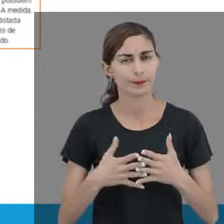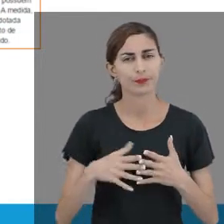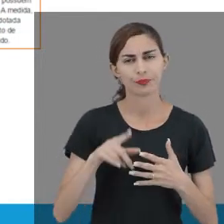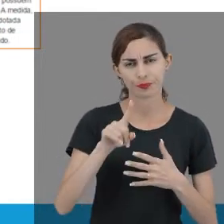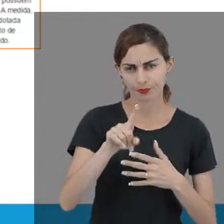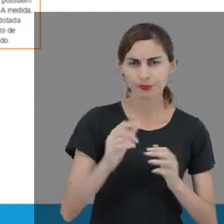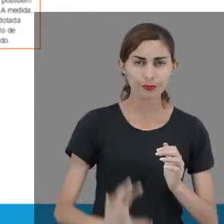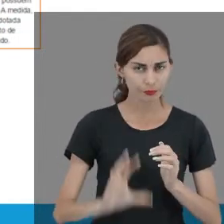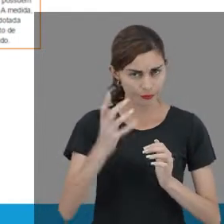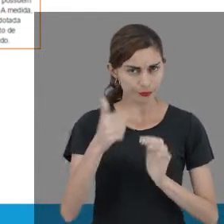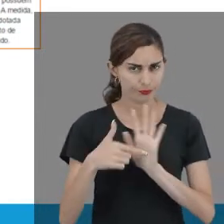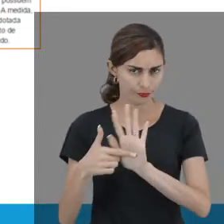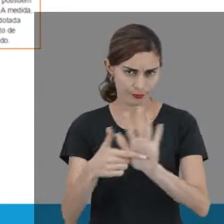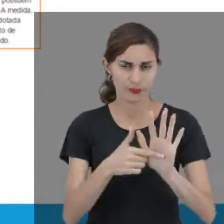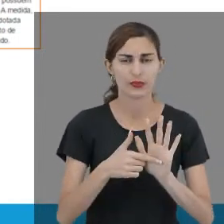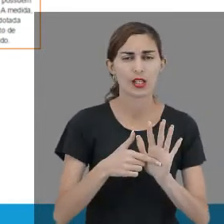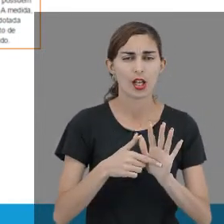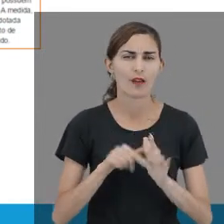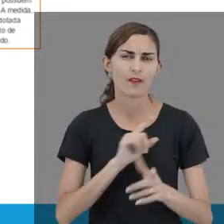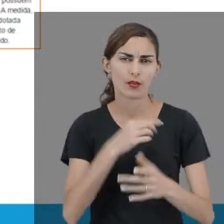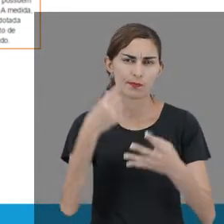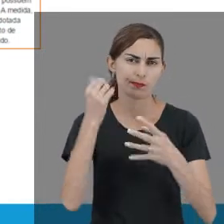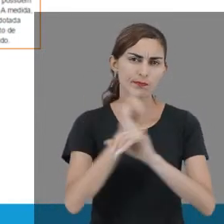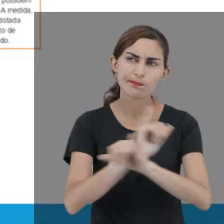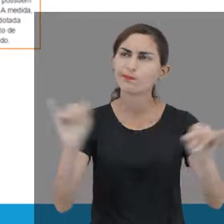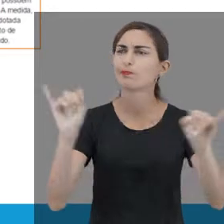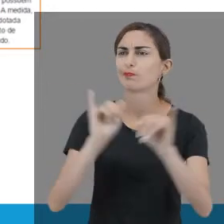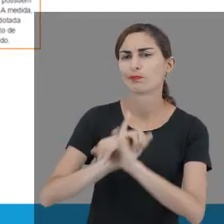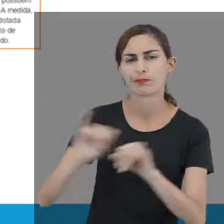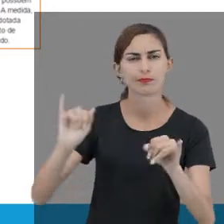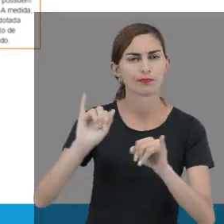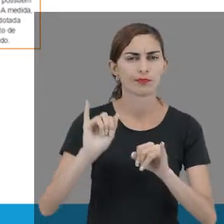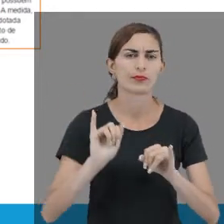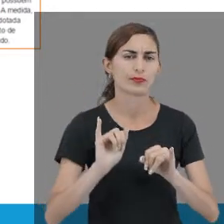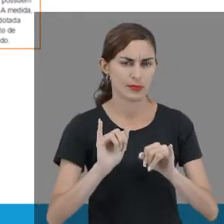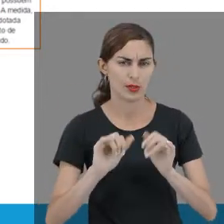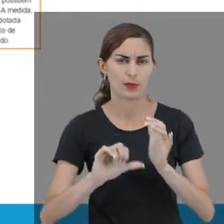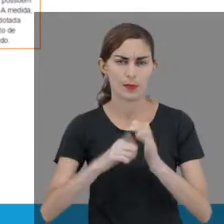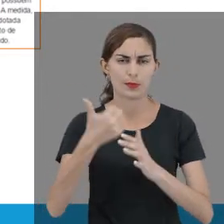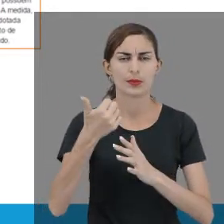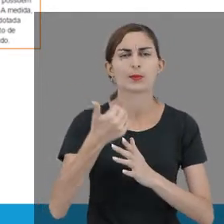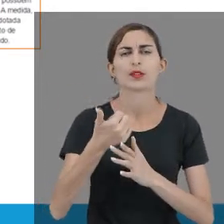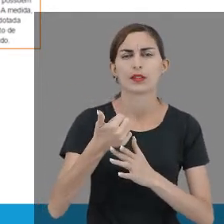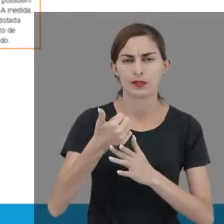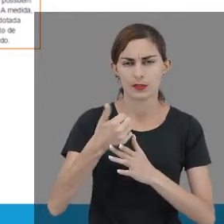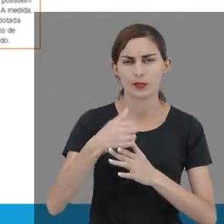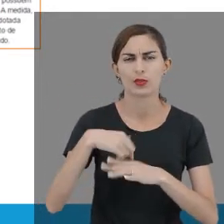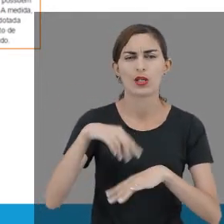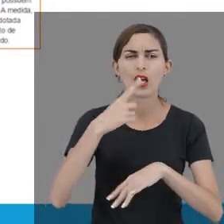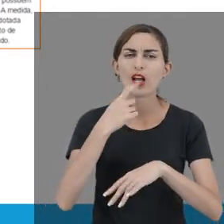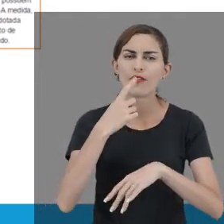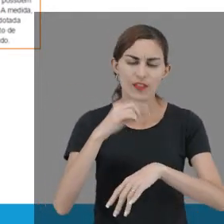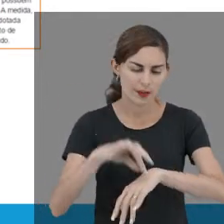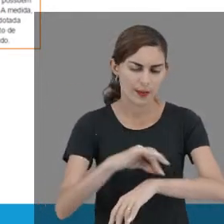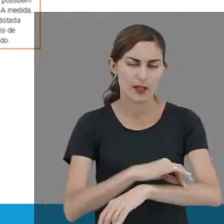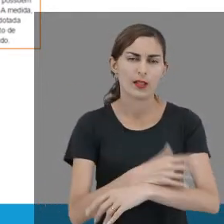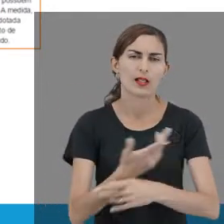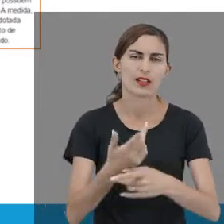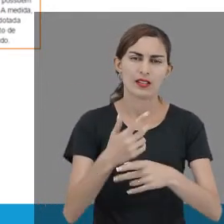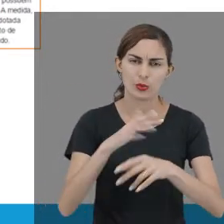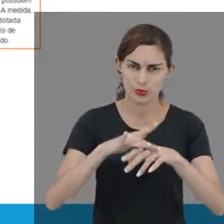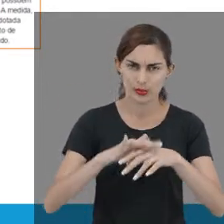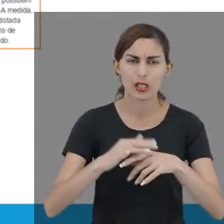Esse evento ele foi notificado, tanto aquele primeiro evento das manchas vermelhas em março de